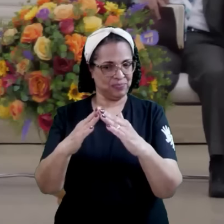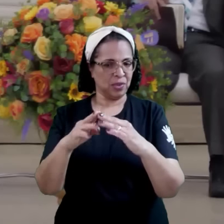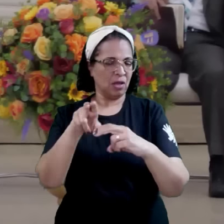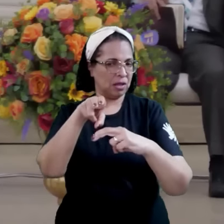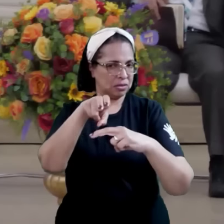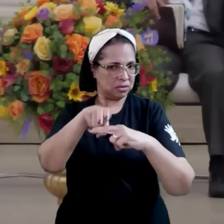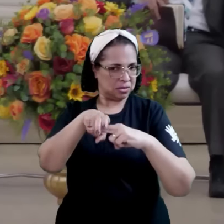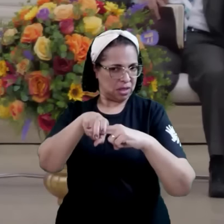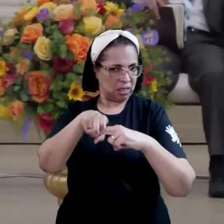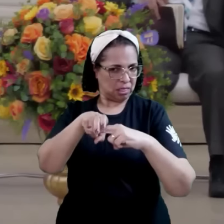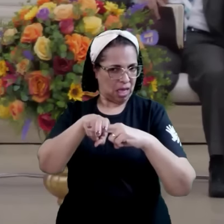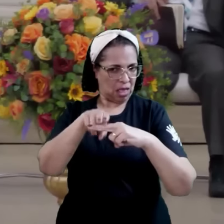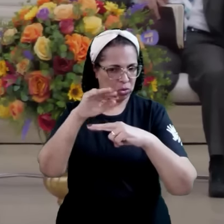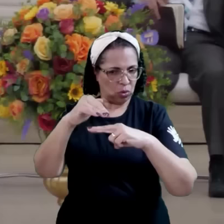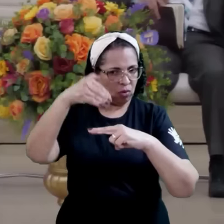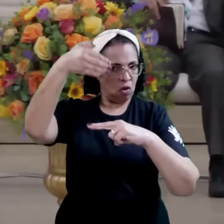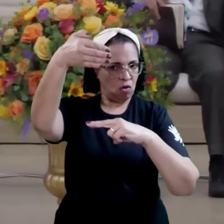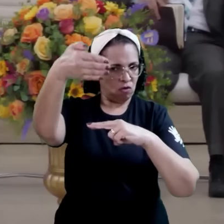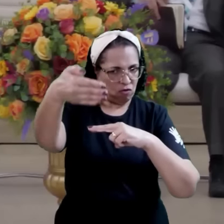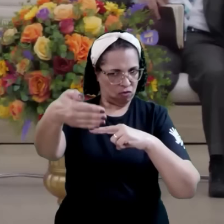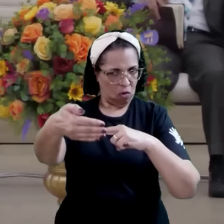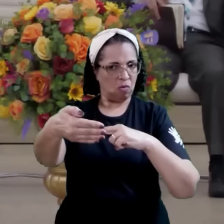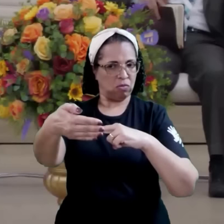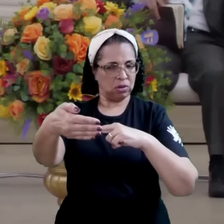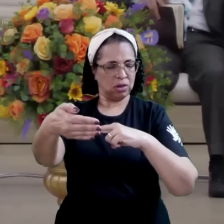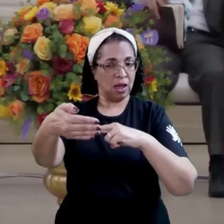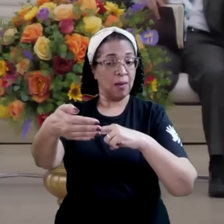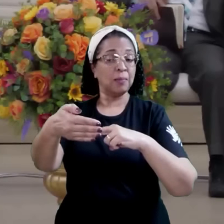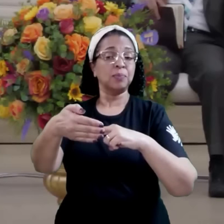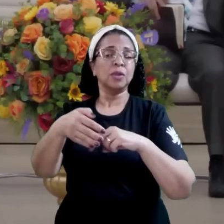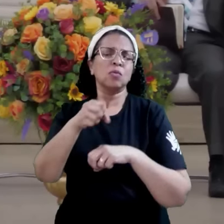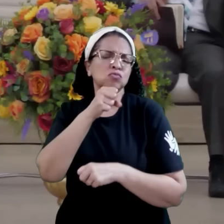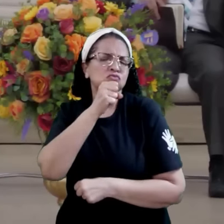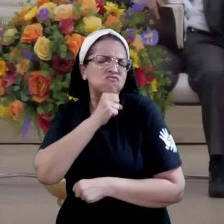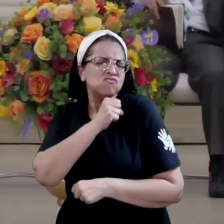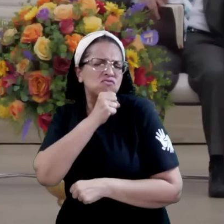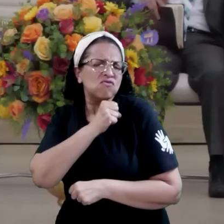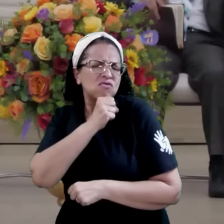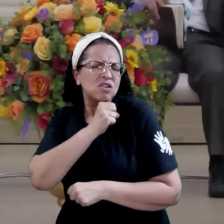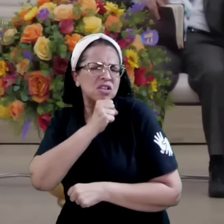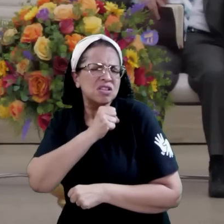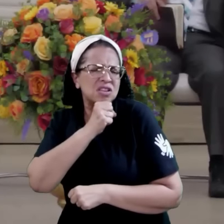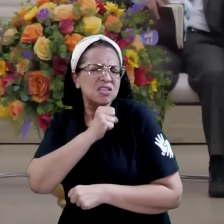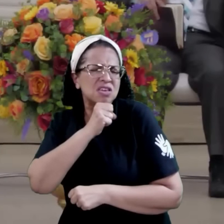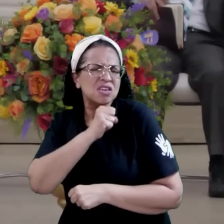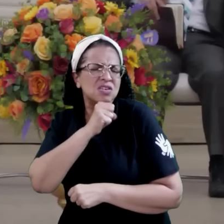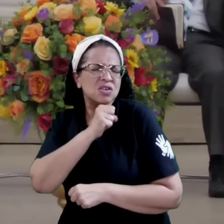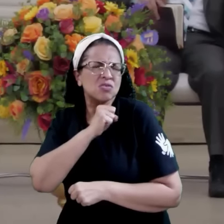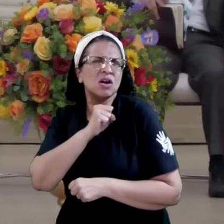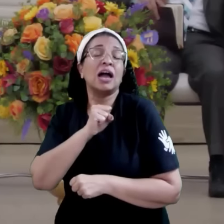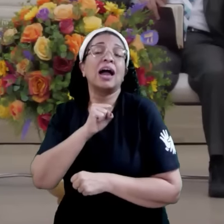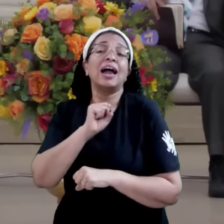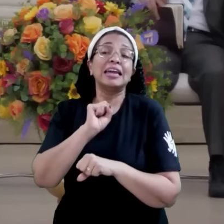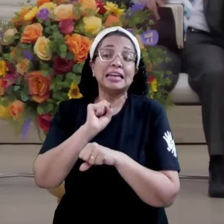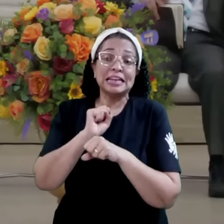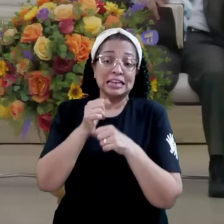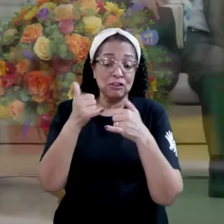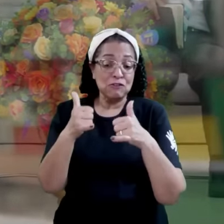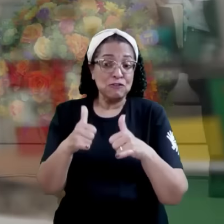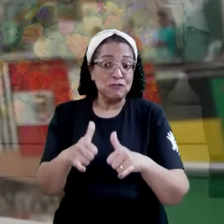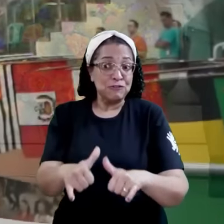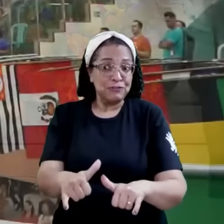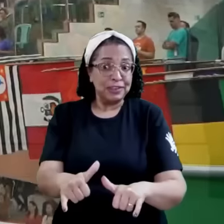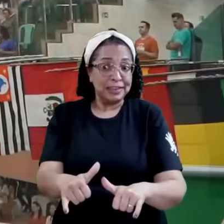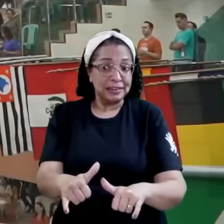933 anos senhor entra na minha casa é a sala da sala vem um banheiro é a minha cozinha e os quartos o quarto do meu pai é o